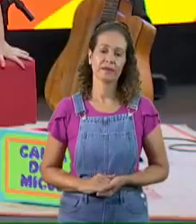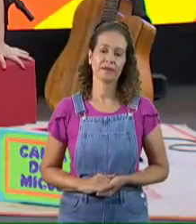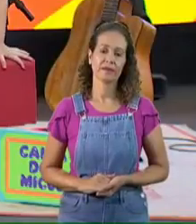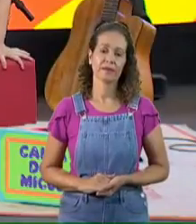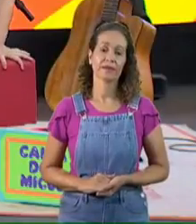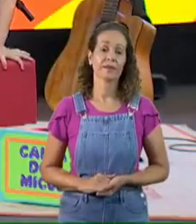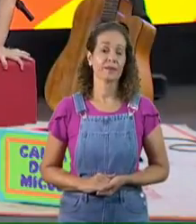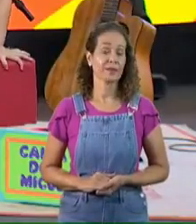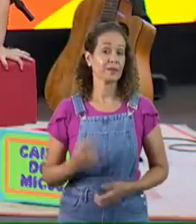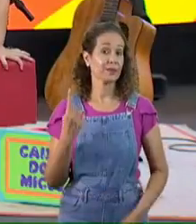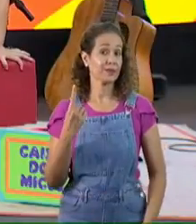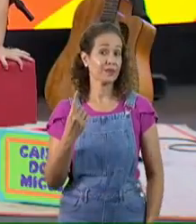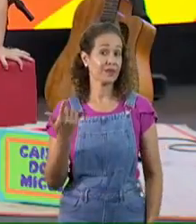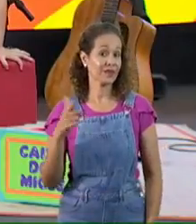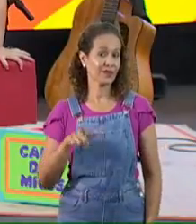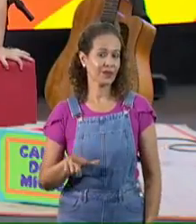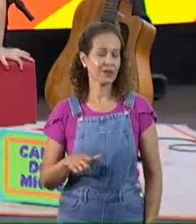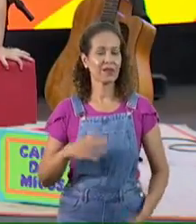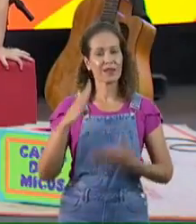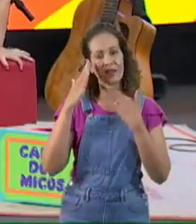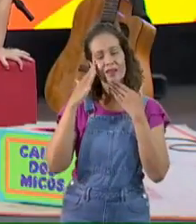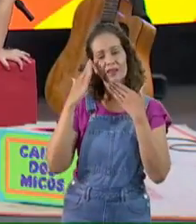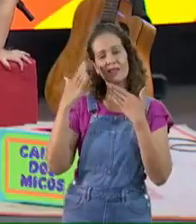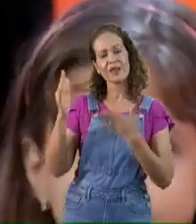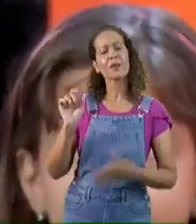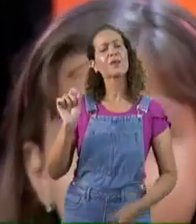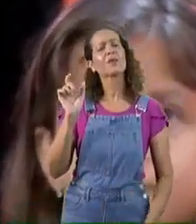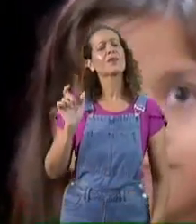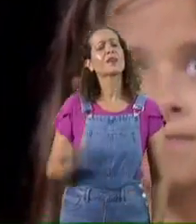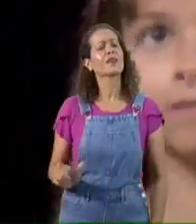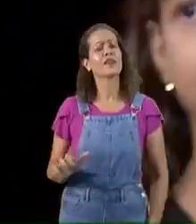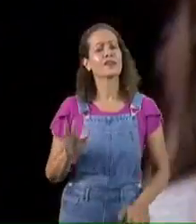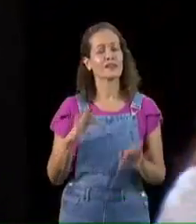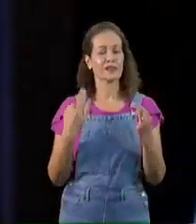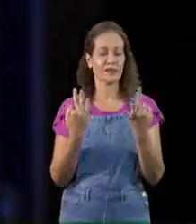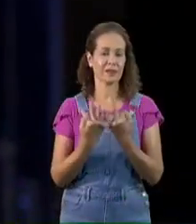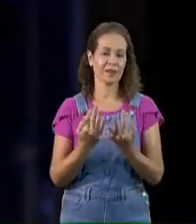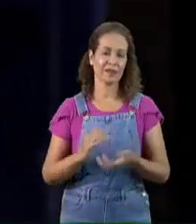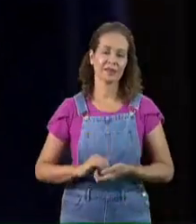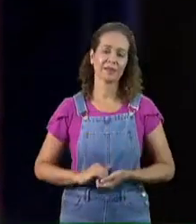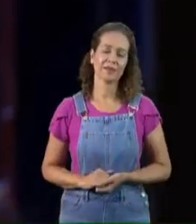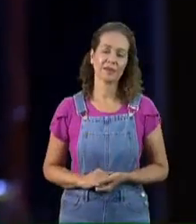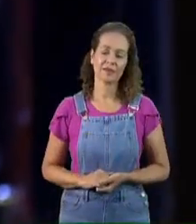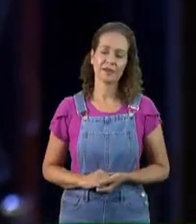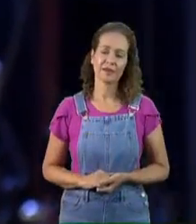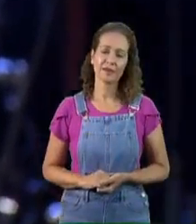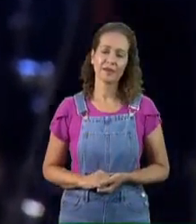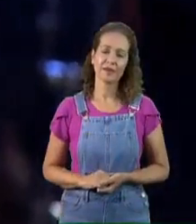Ah, um de novo. Vai lá. Gratidão por quem da sua família? Olha lá e fala lá para as crianças. Ali.